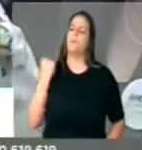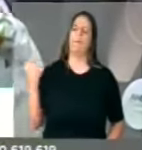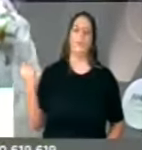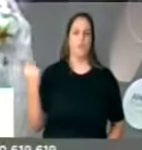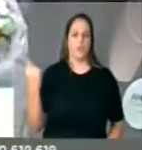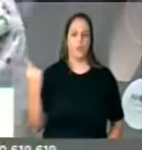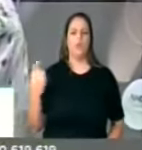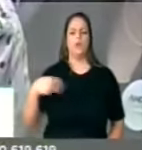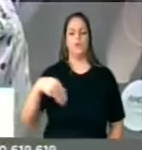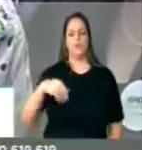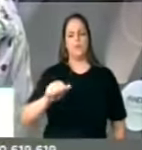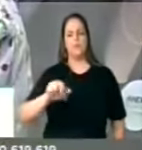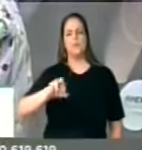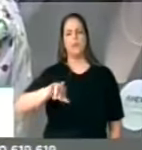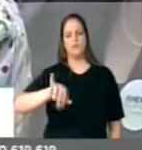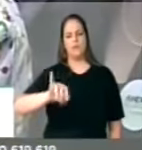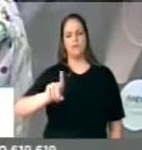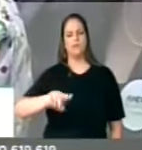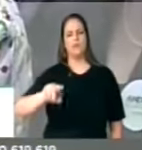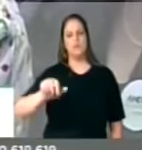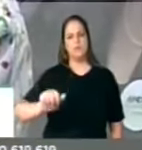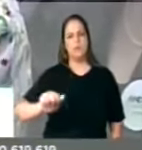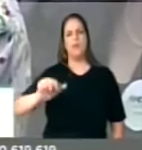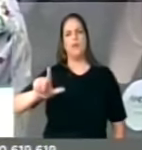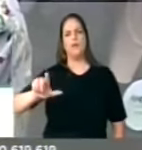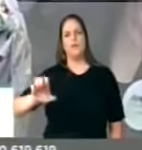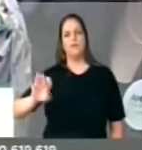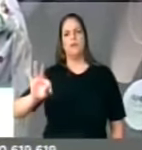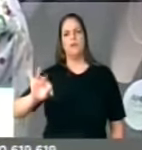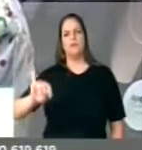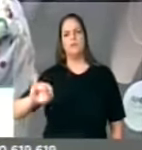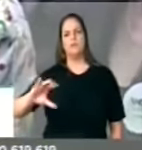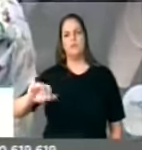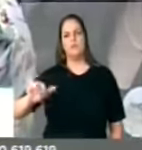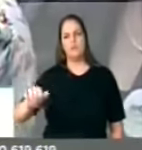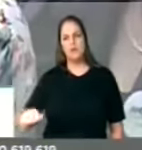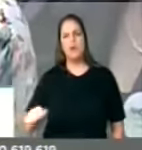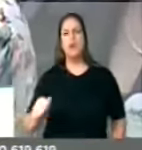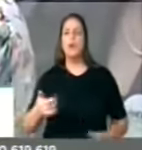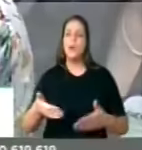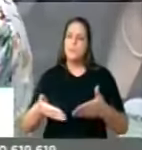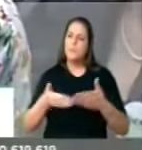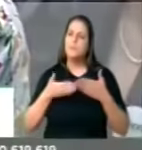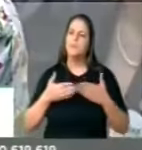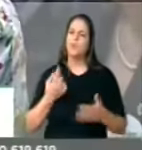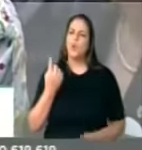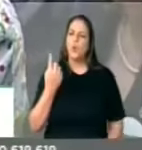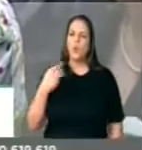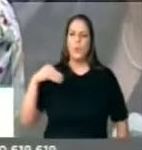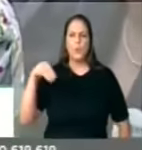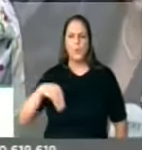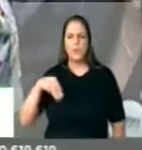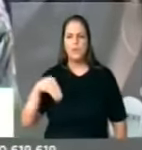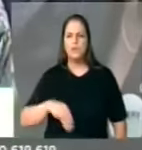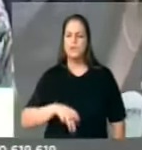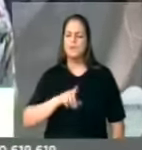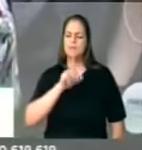Marisa Letícia. E pedimos um minuto de silêncio,